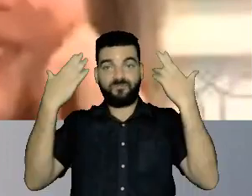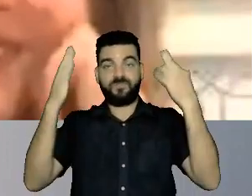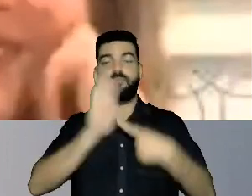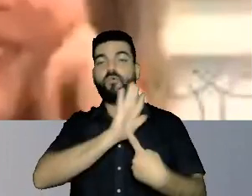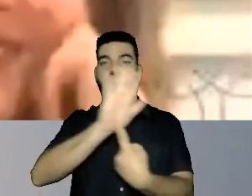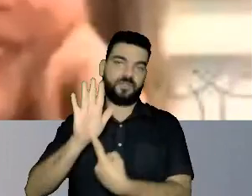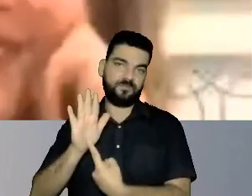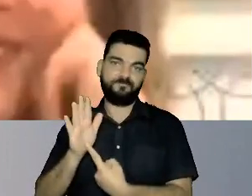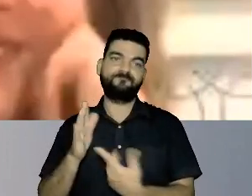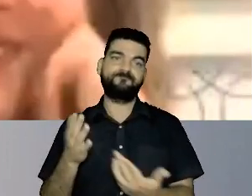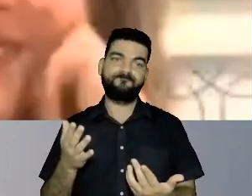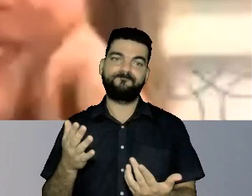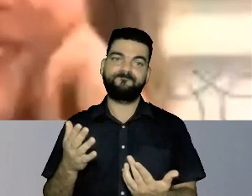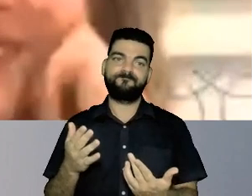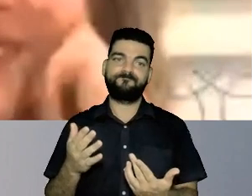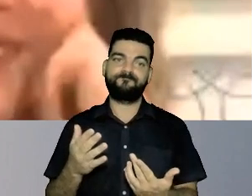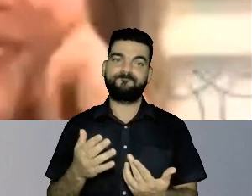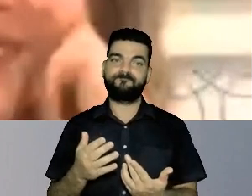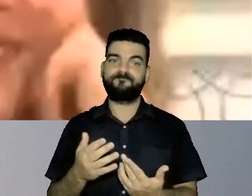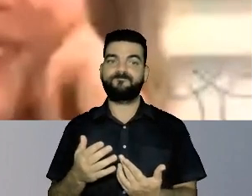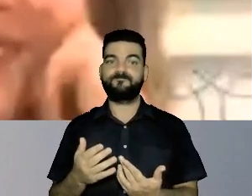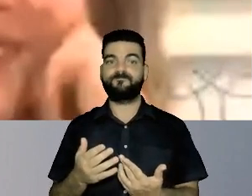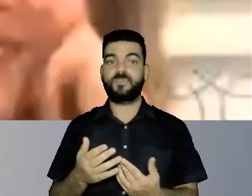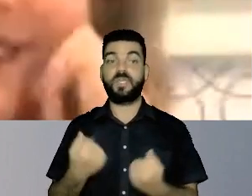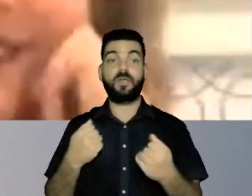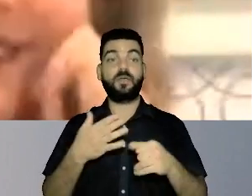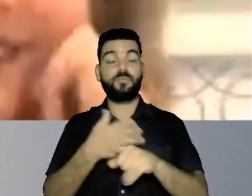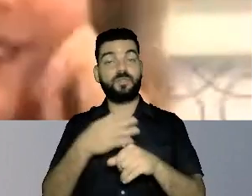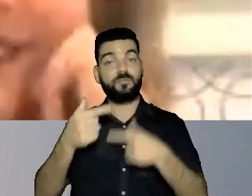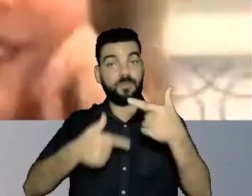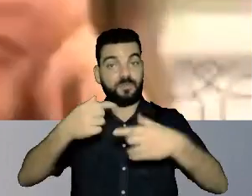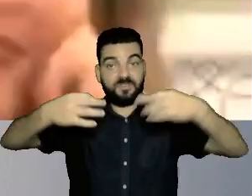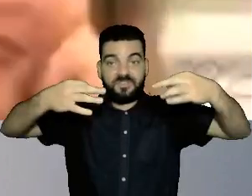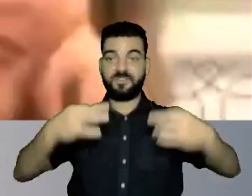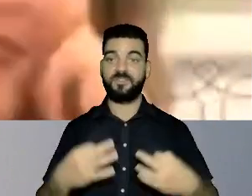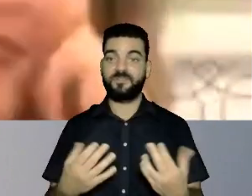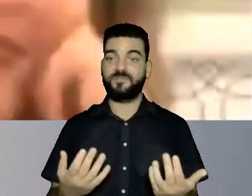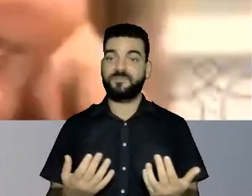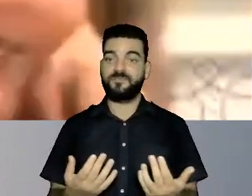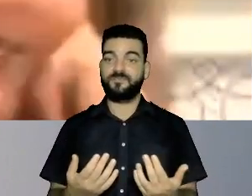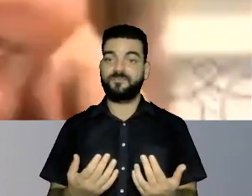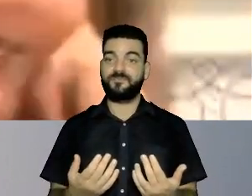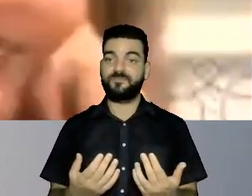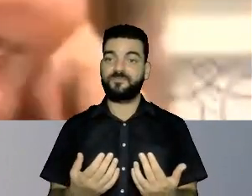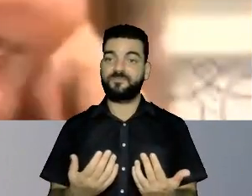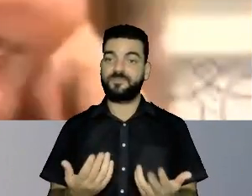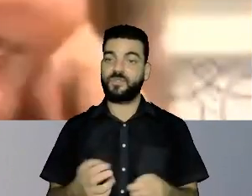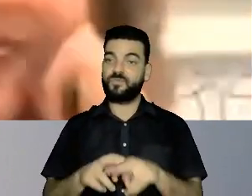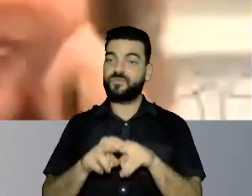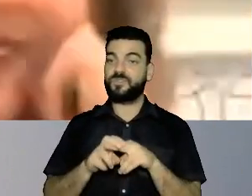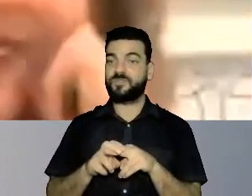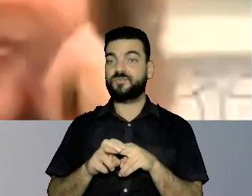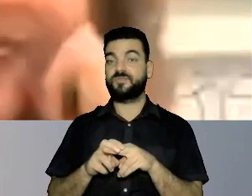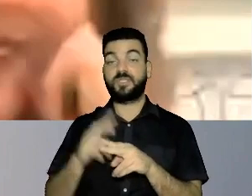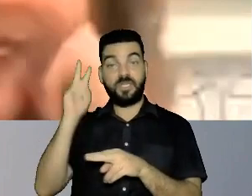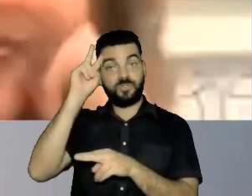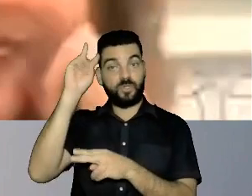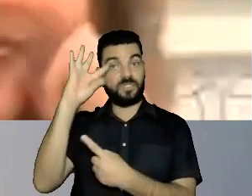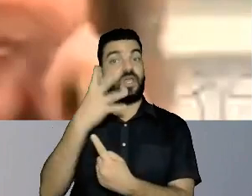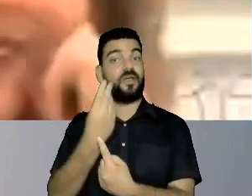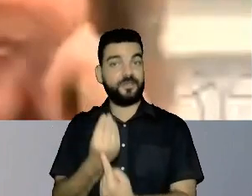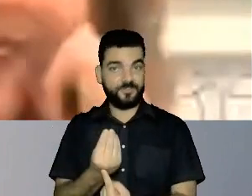Né? Aí a importância da participação das mulheres também em marcar seus espaços. Né? E trazer